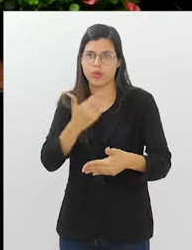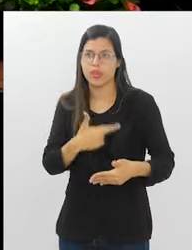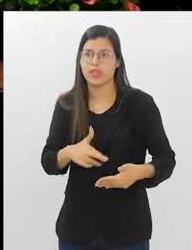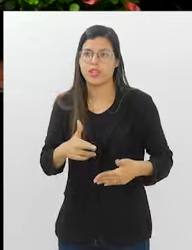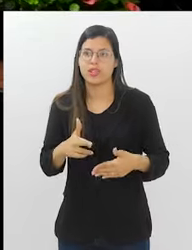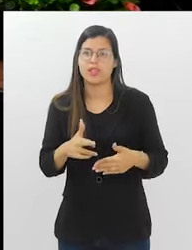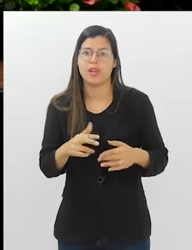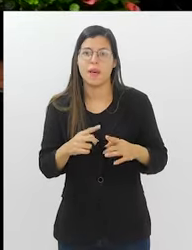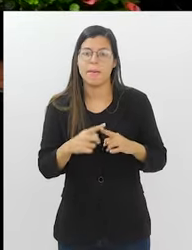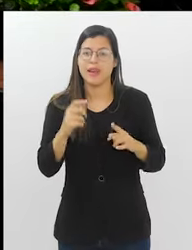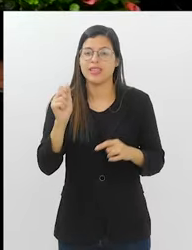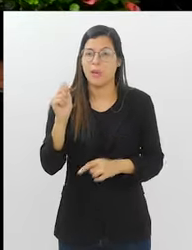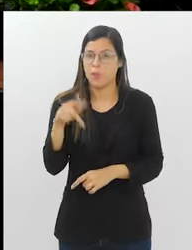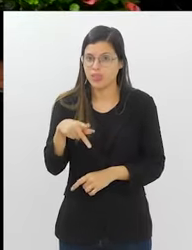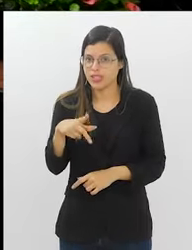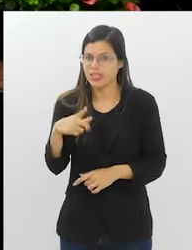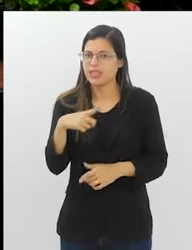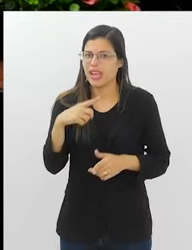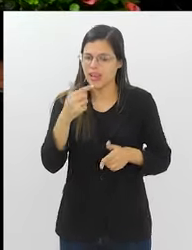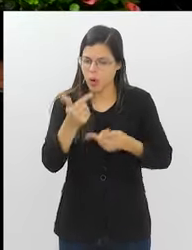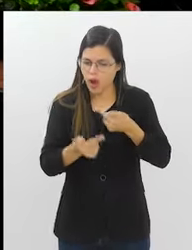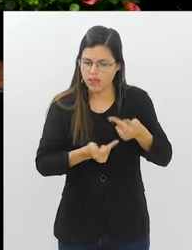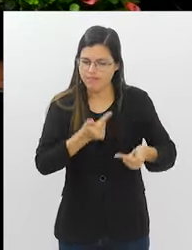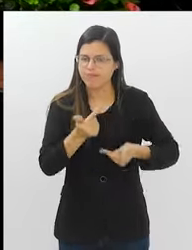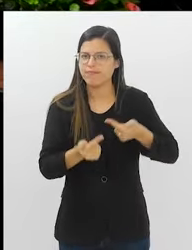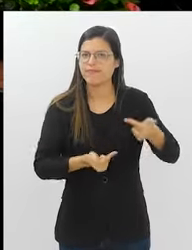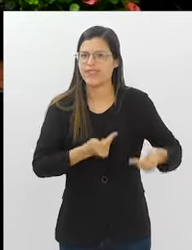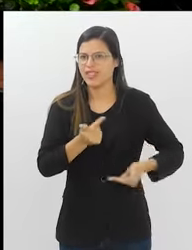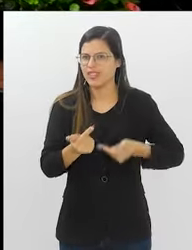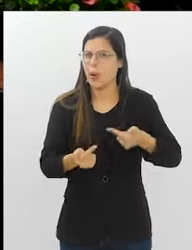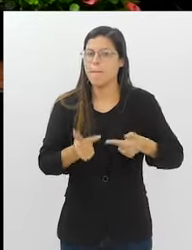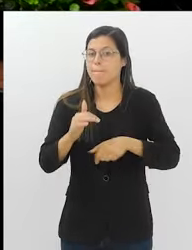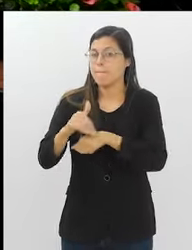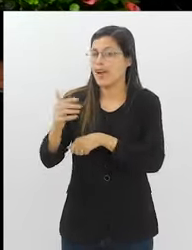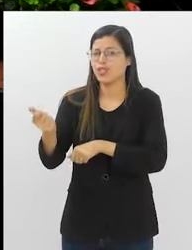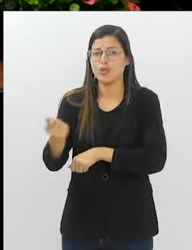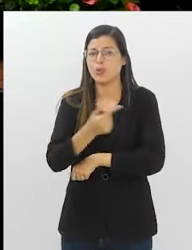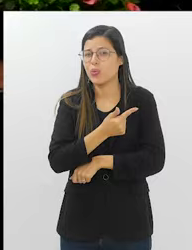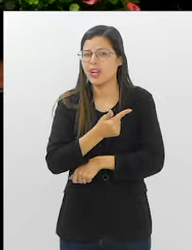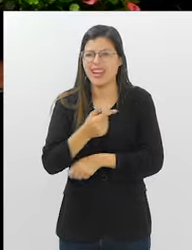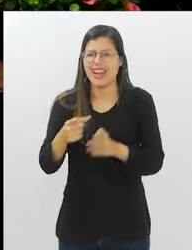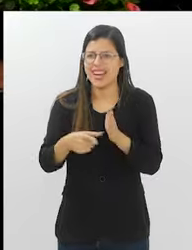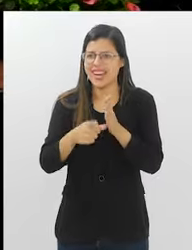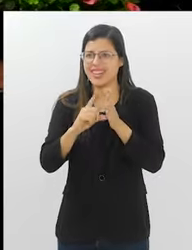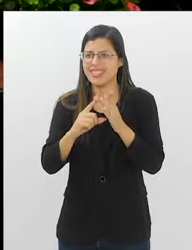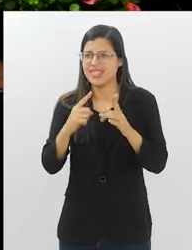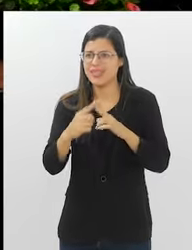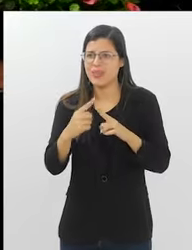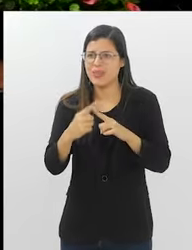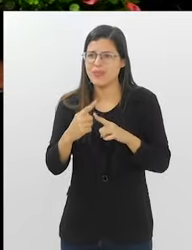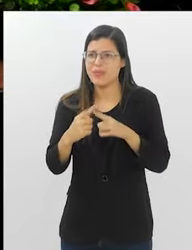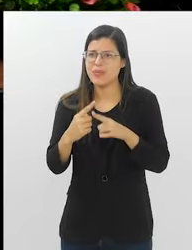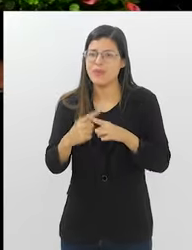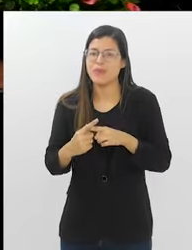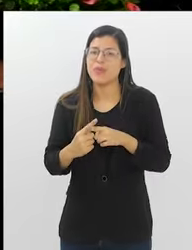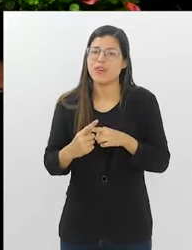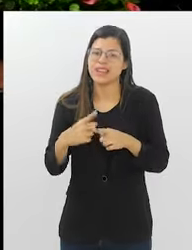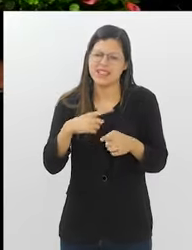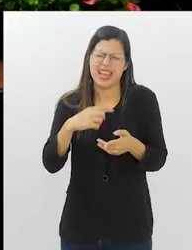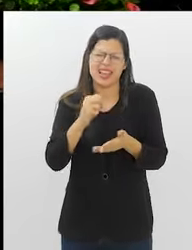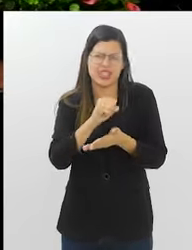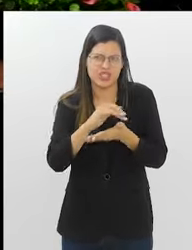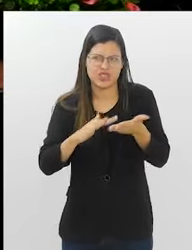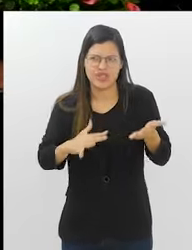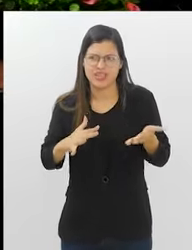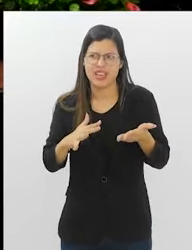que aposentado eu tenho mais atividade do que quando eu tinha, quando trabalhava, porque as horas do trabalho são